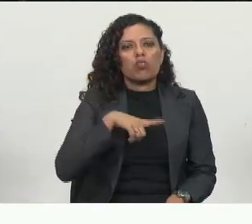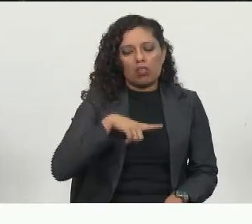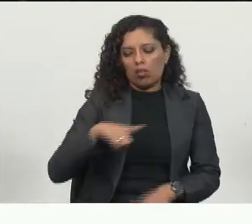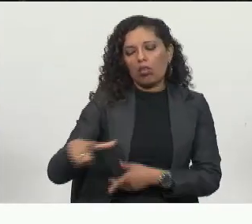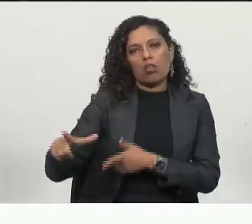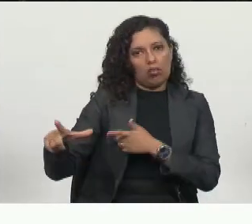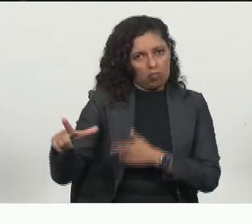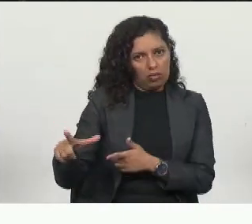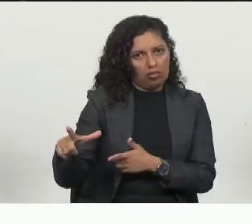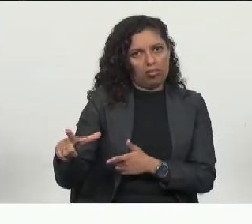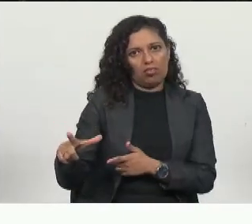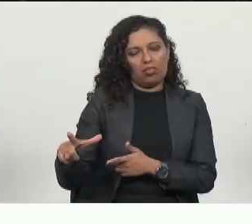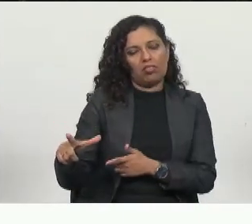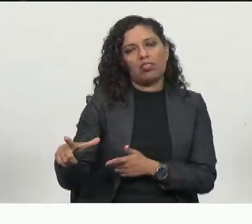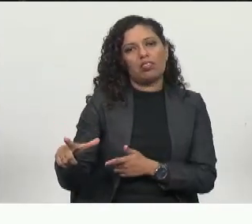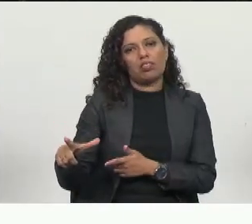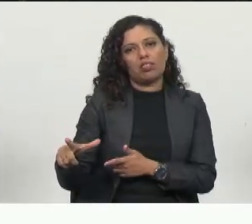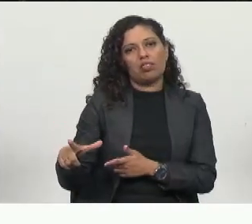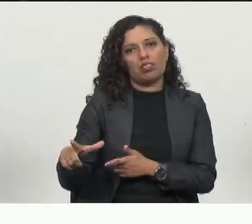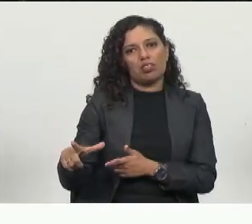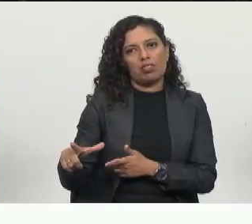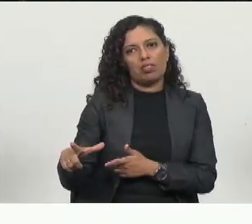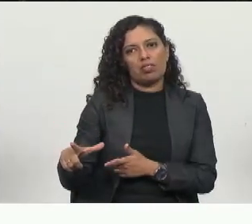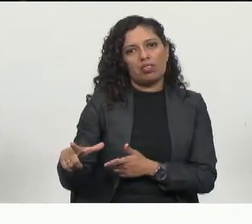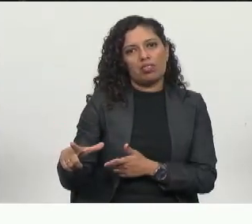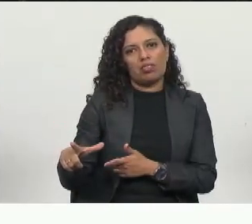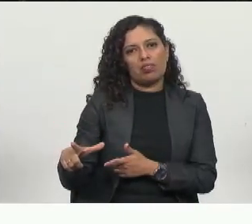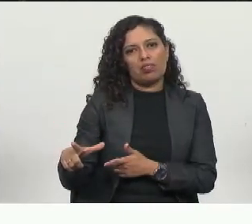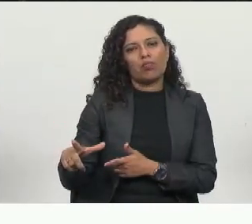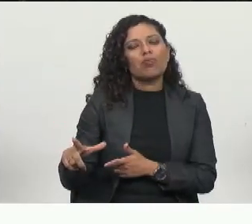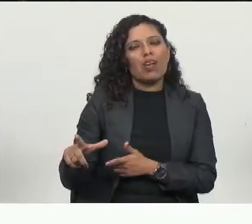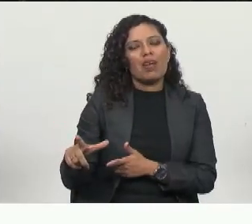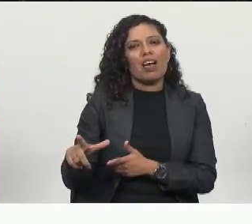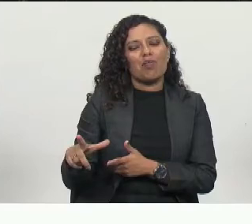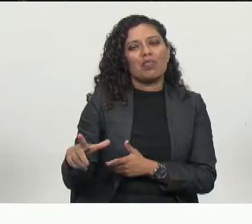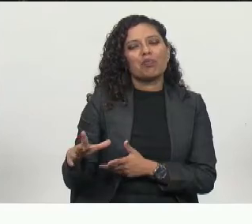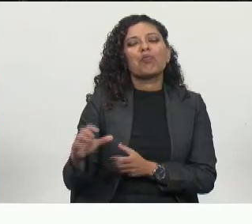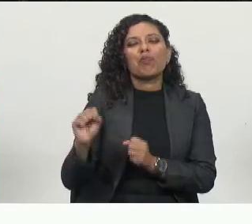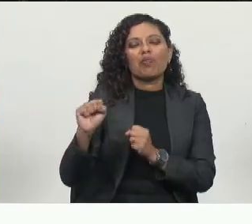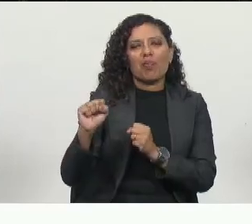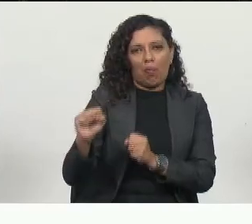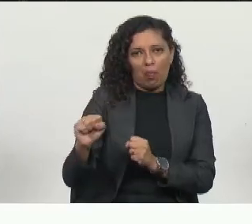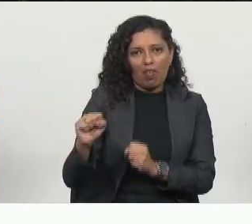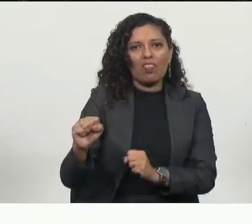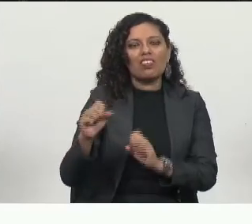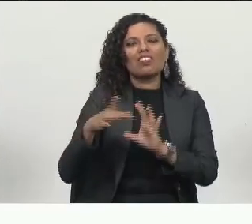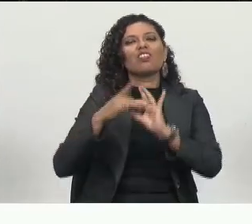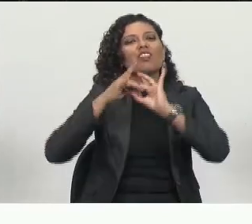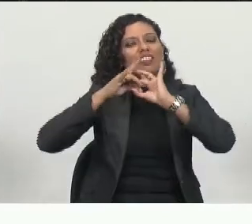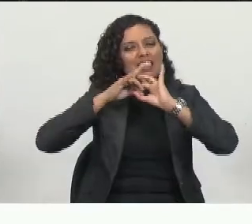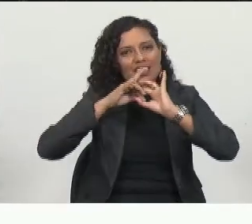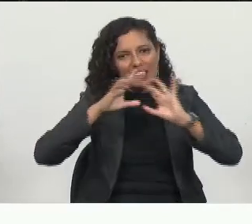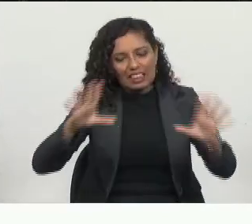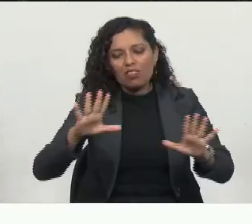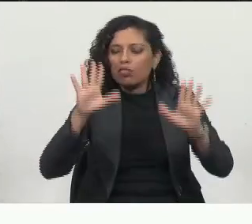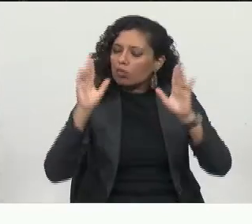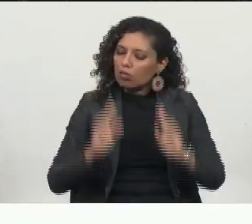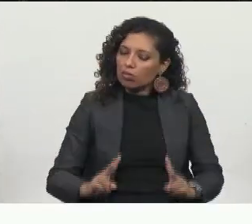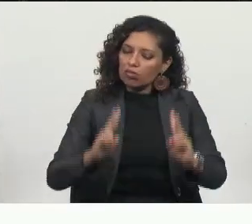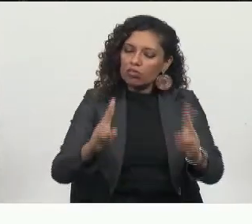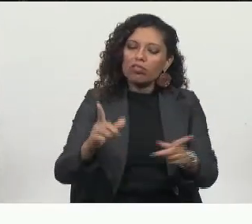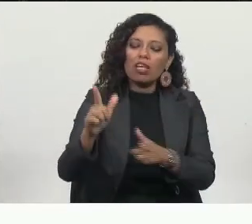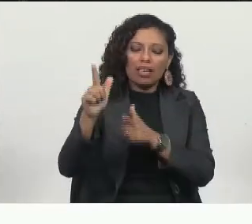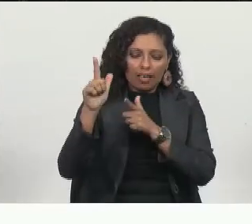arma, de acordo com o Estatuto do Desarmamento, que eles possam estar armados,